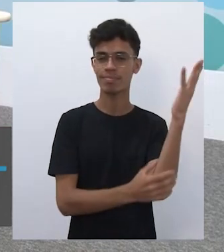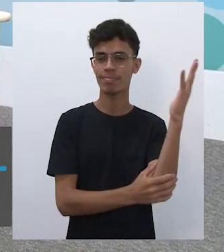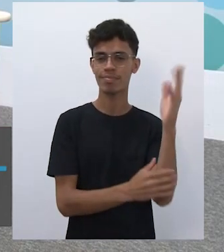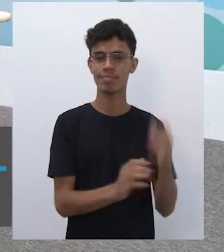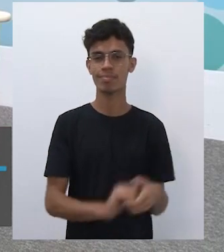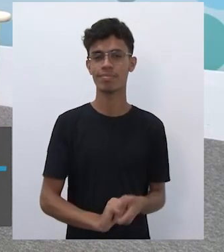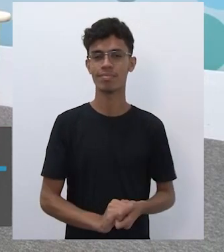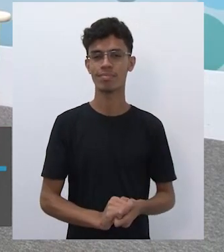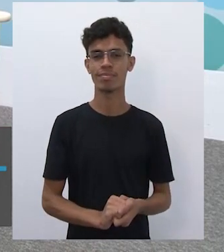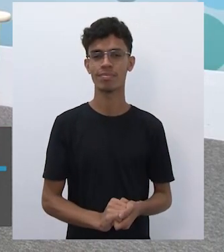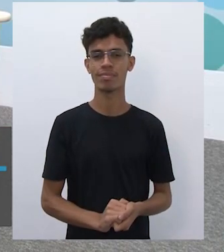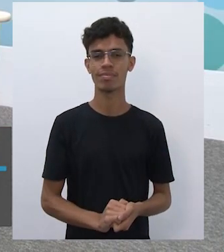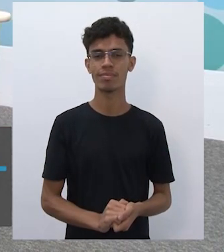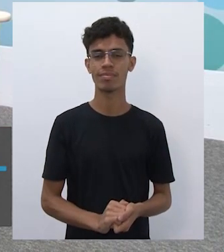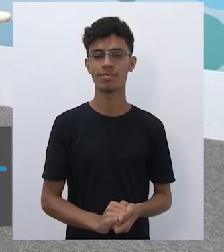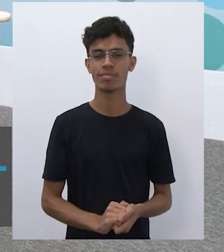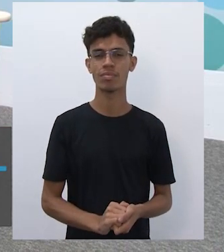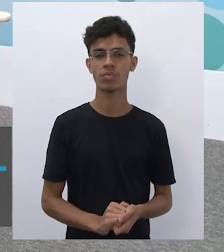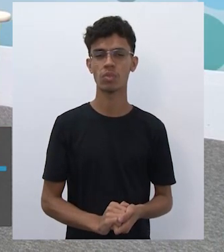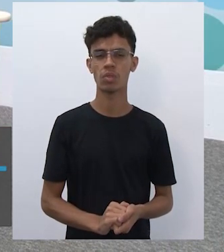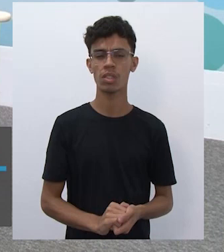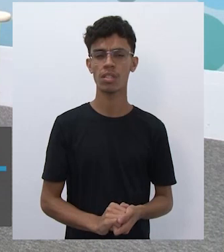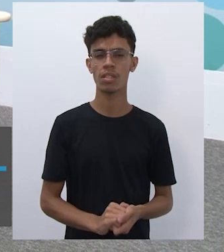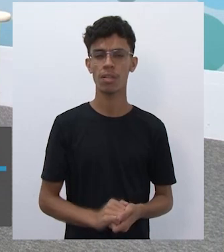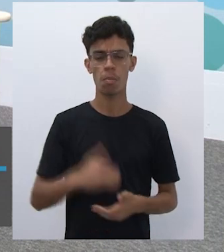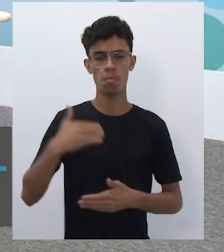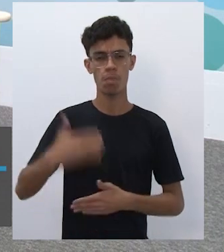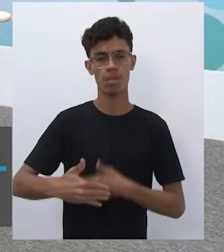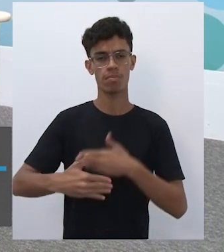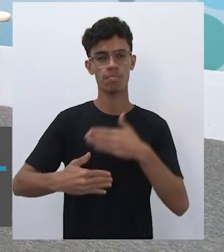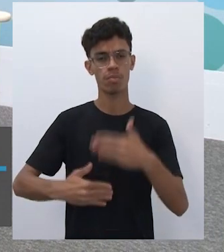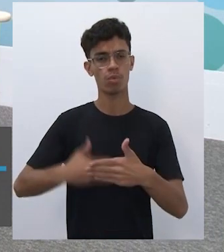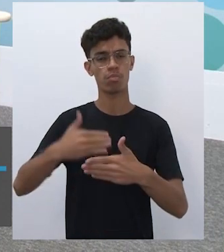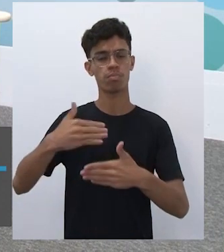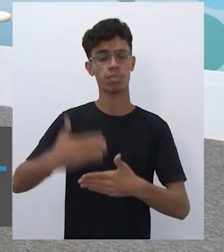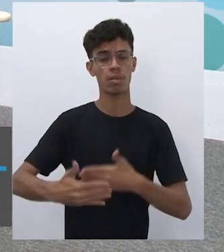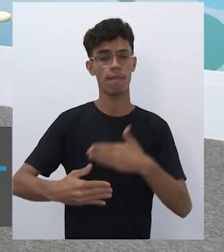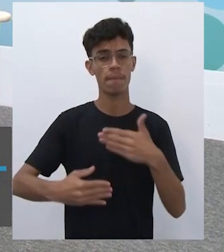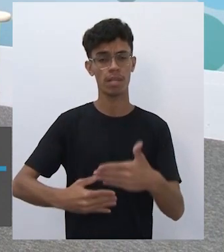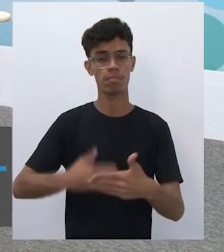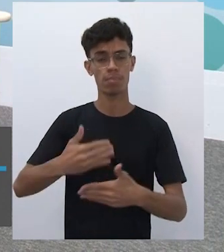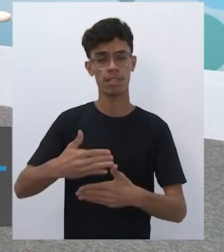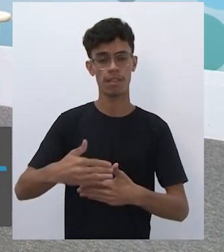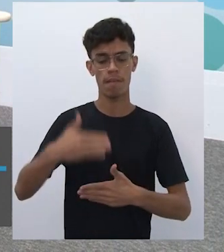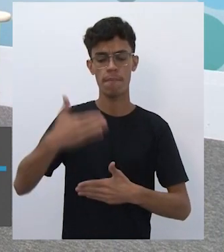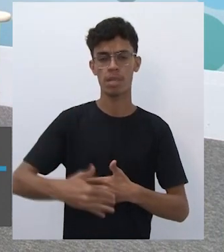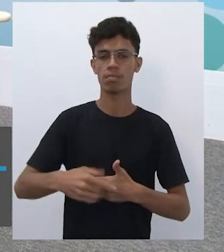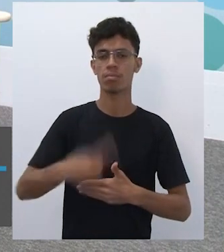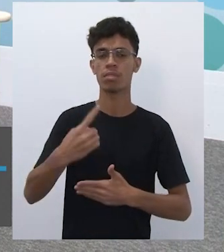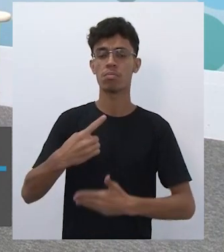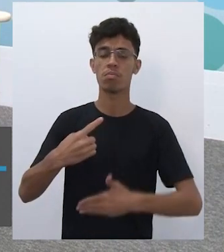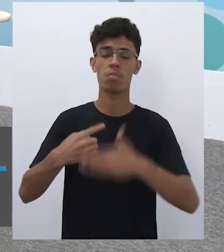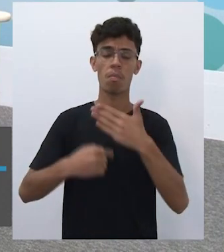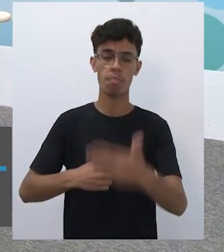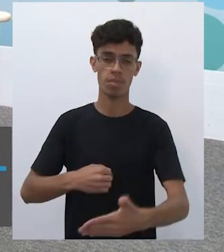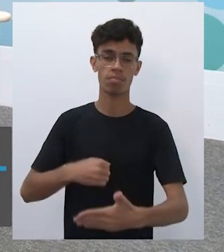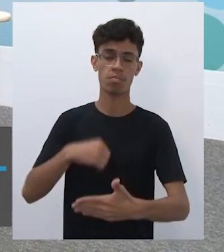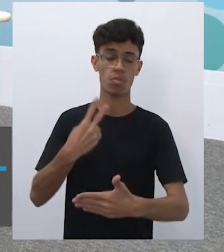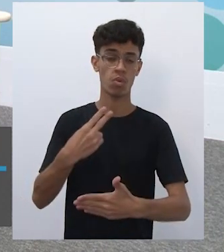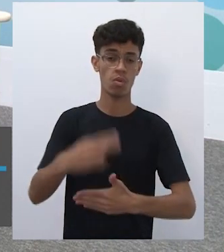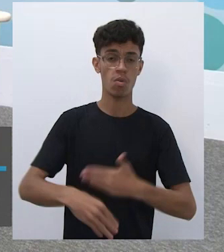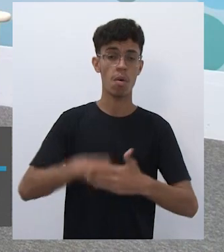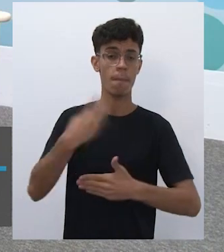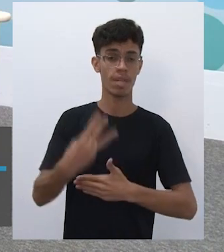largado o nosso projeto. Existe um passo a passo, Sim. não é? Existem as etapas, existe um roteiro para a gente